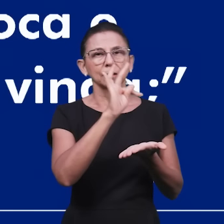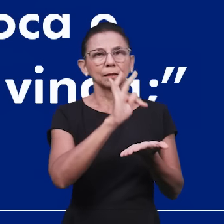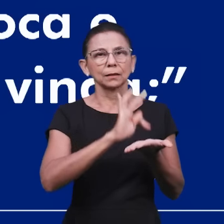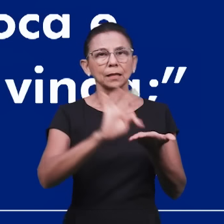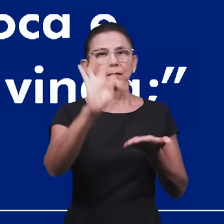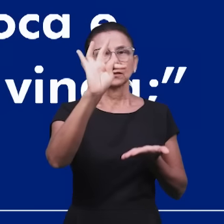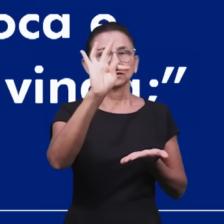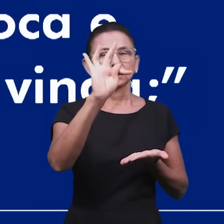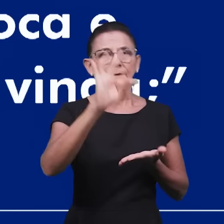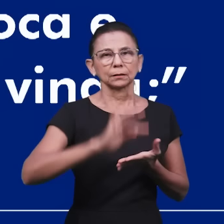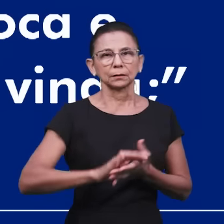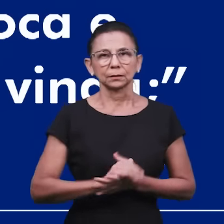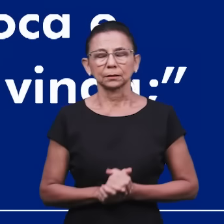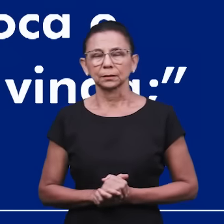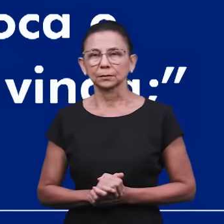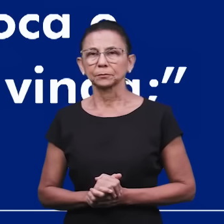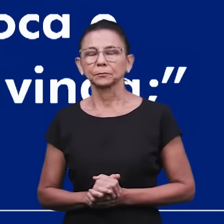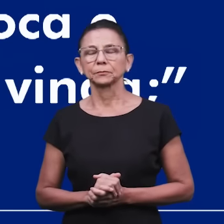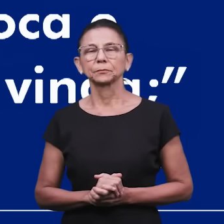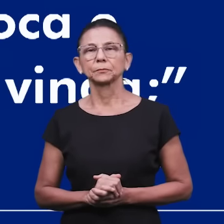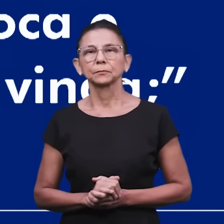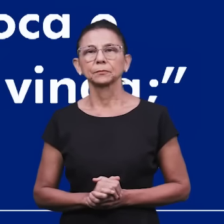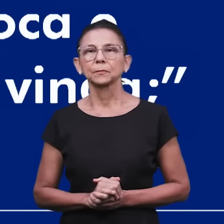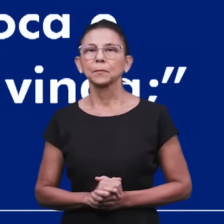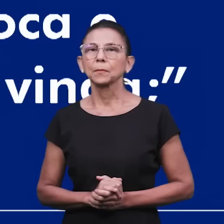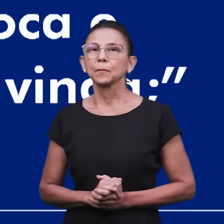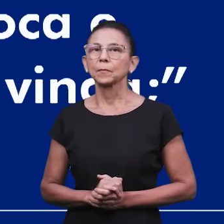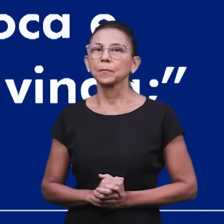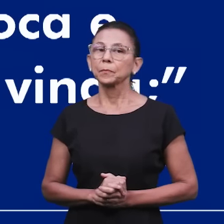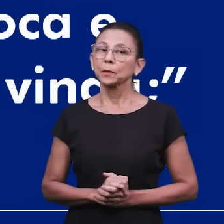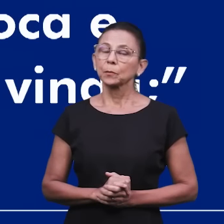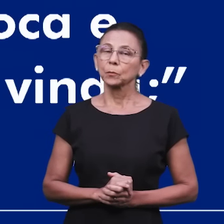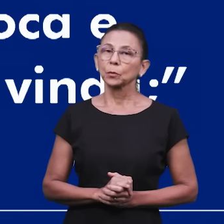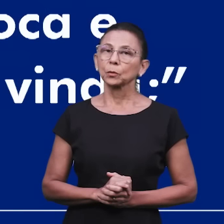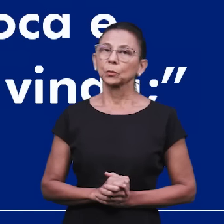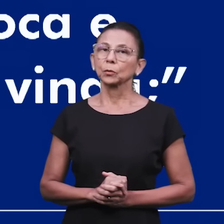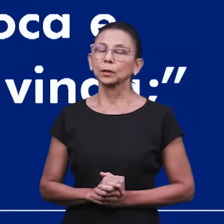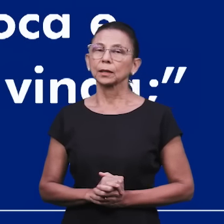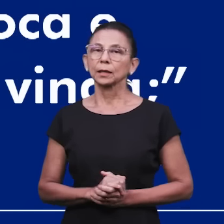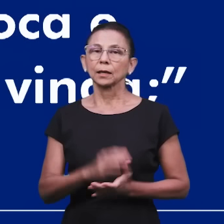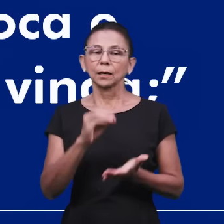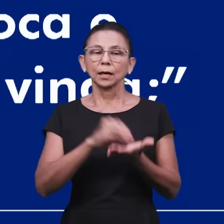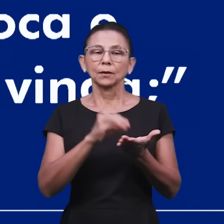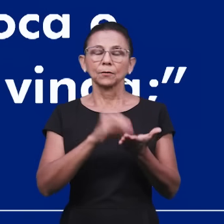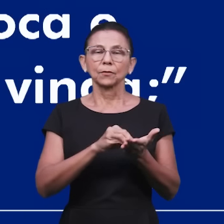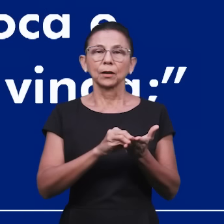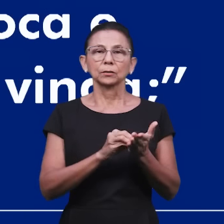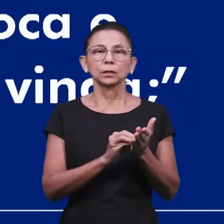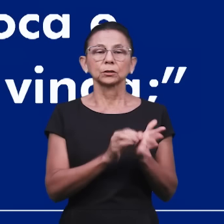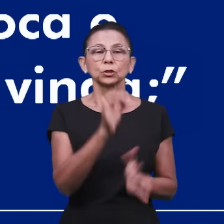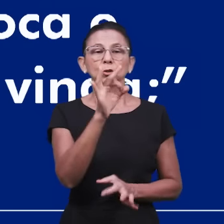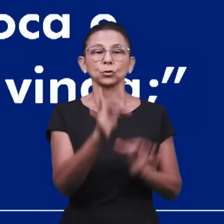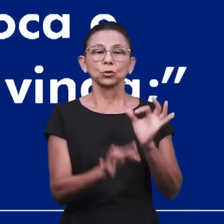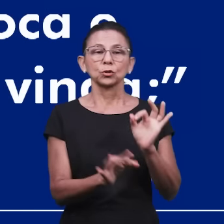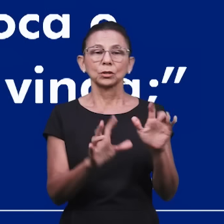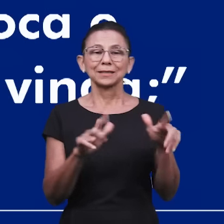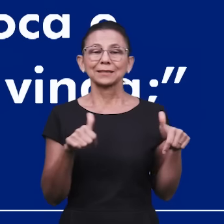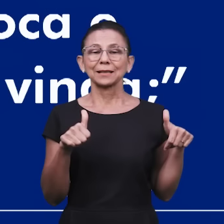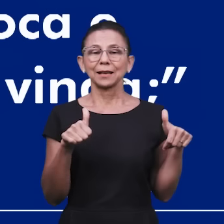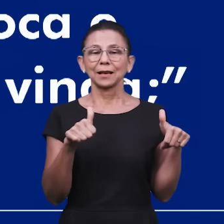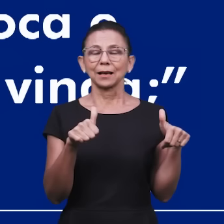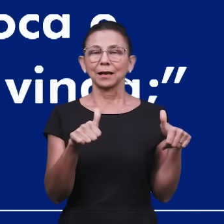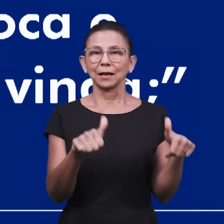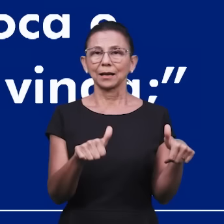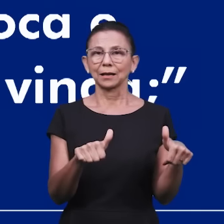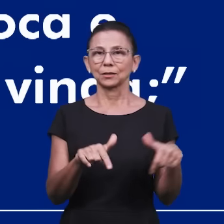escrito o seguinte: porque já o mistério da injustiça opera. Somente há um